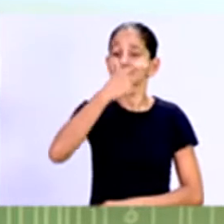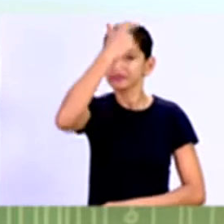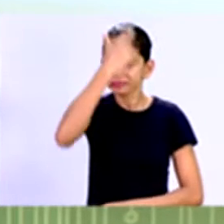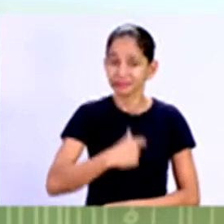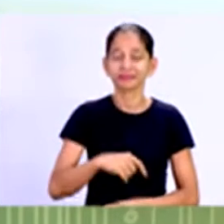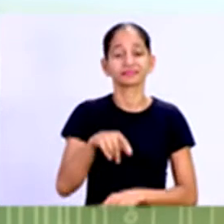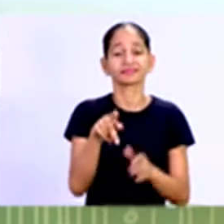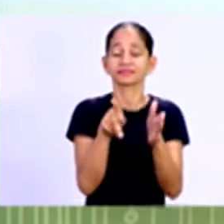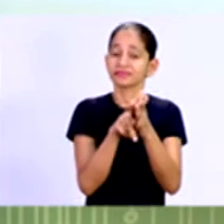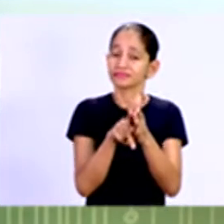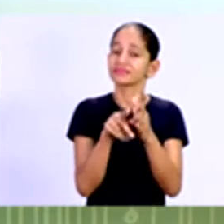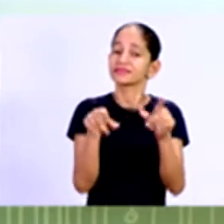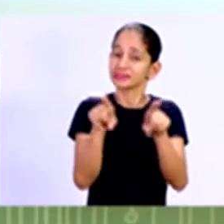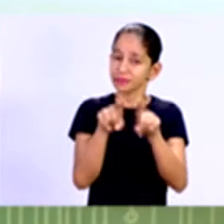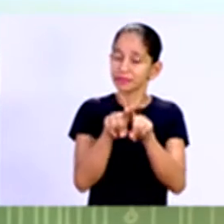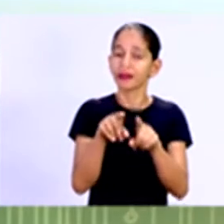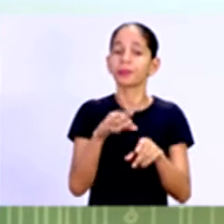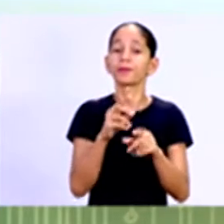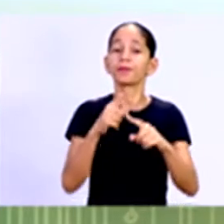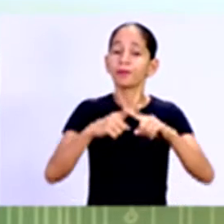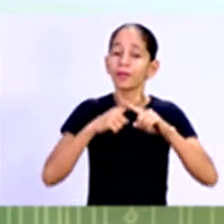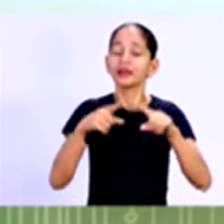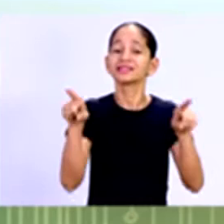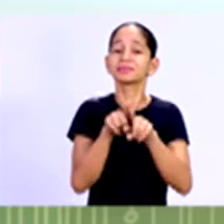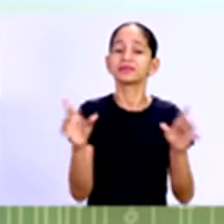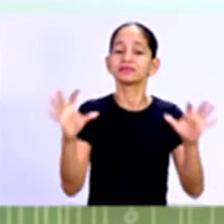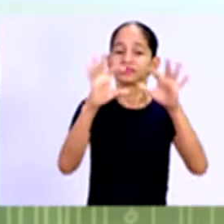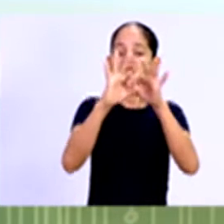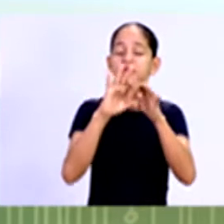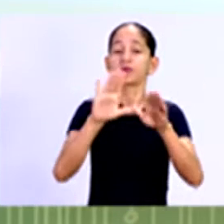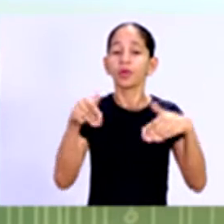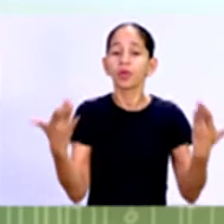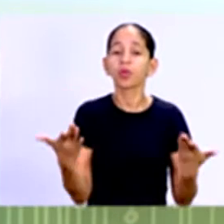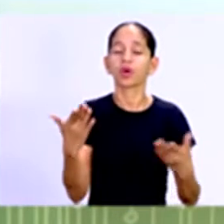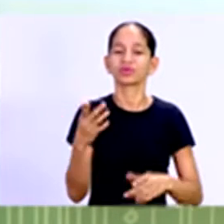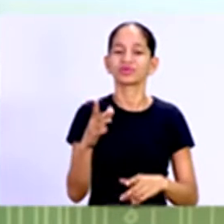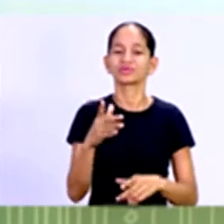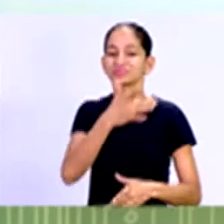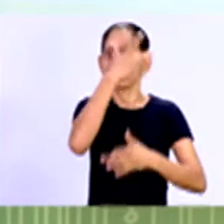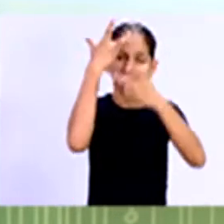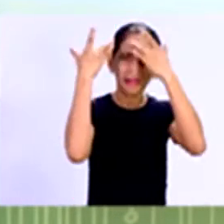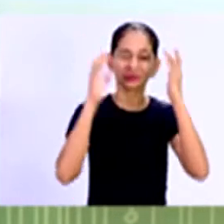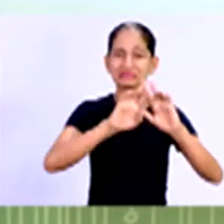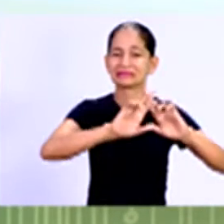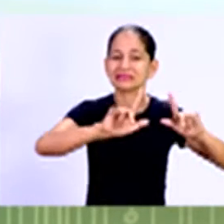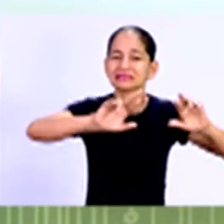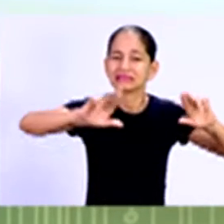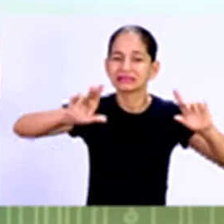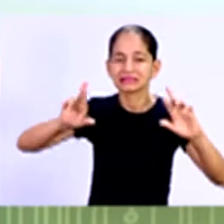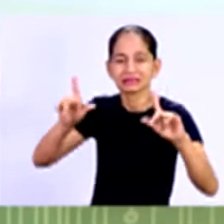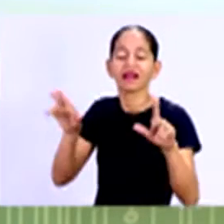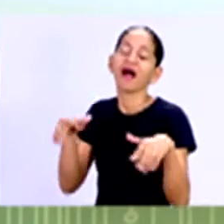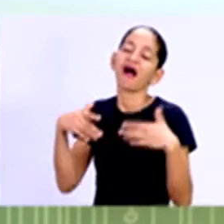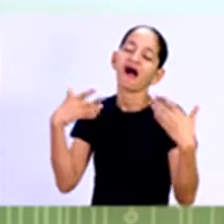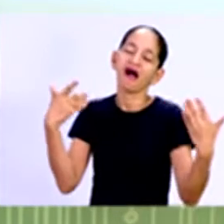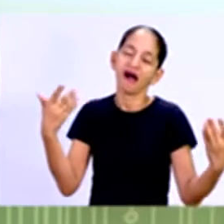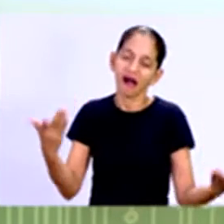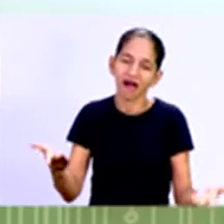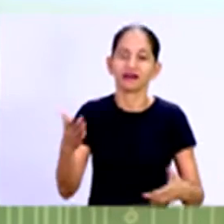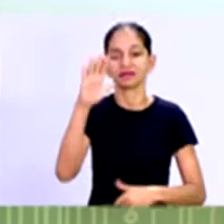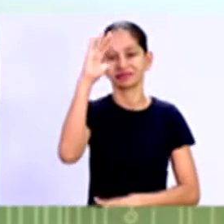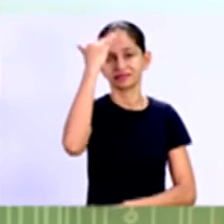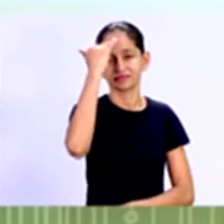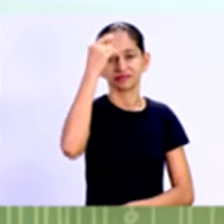indivíduos, mas que nós vivemos em uma sociedade, nós vivemos em uma coletividade. Daí falar a importância